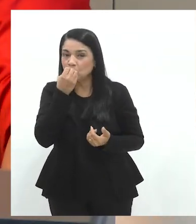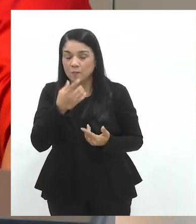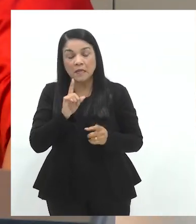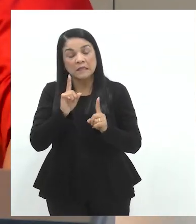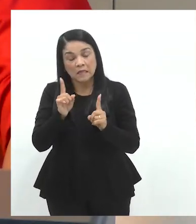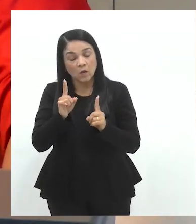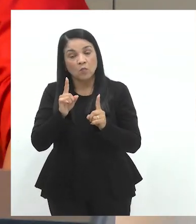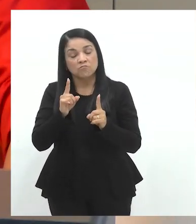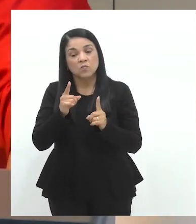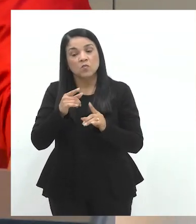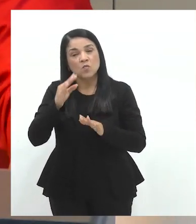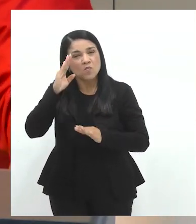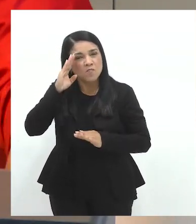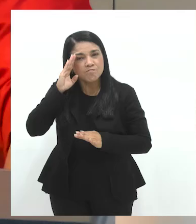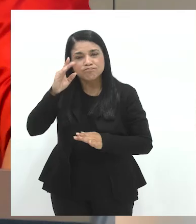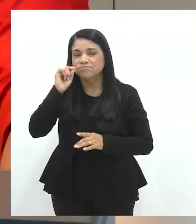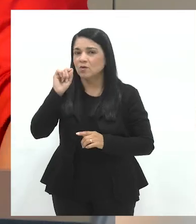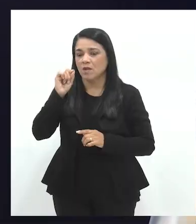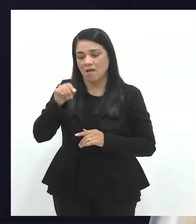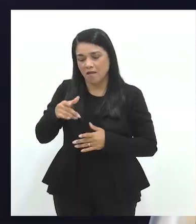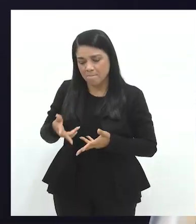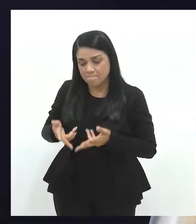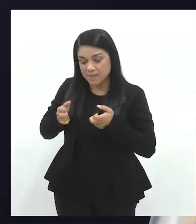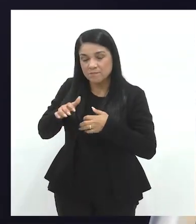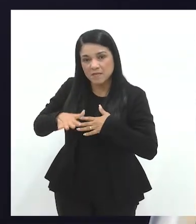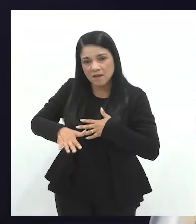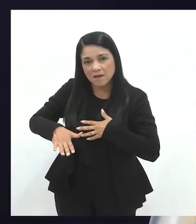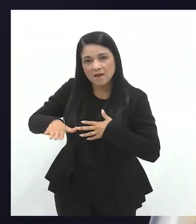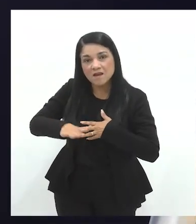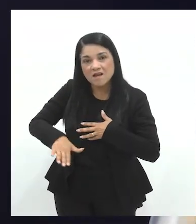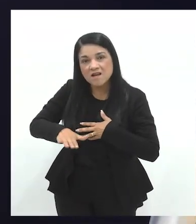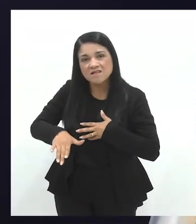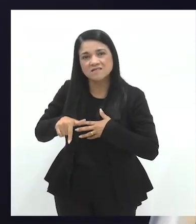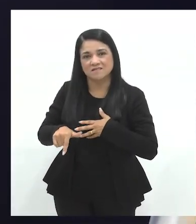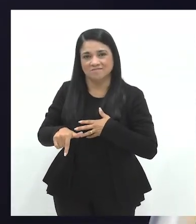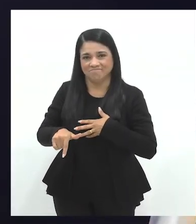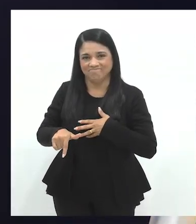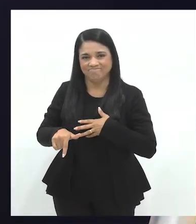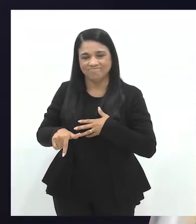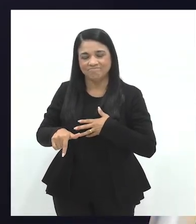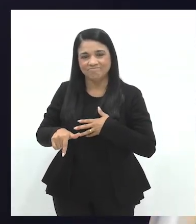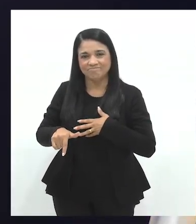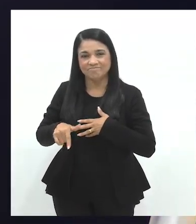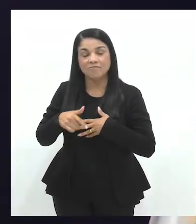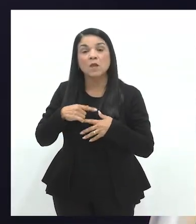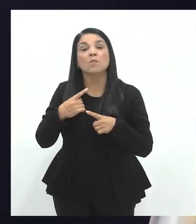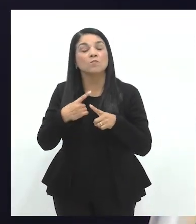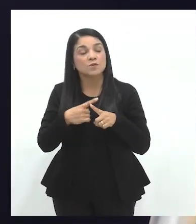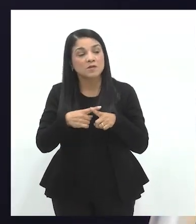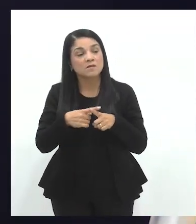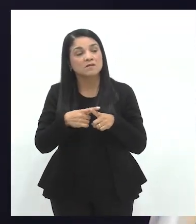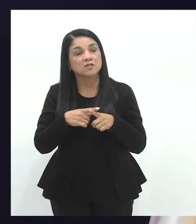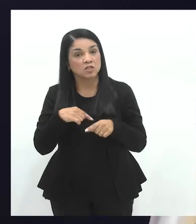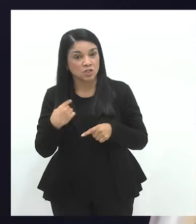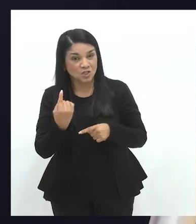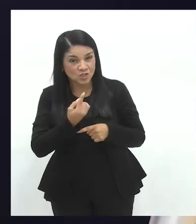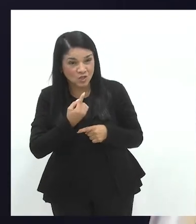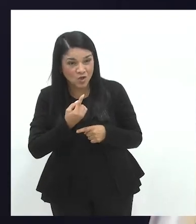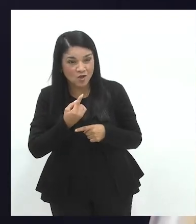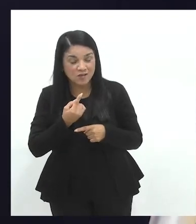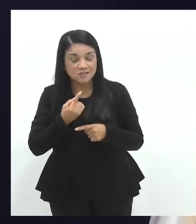mas o ideal seria na infância. sim. Ela já. Por quê? A gente só consegue perceber, só